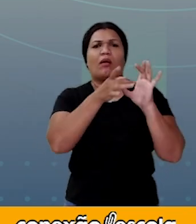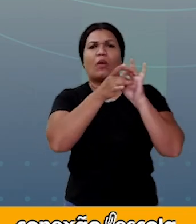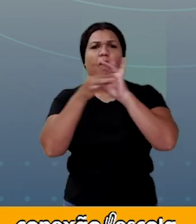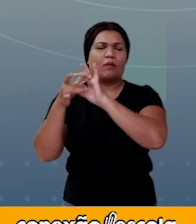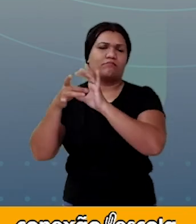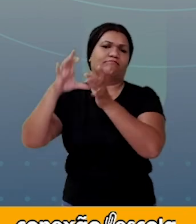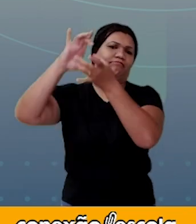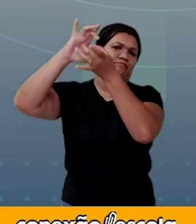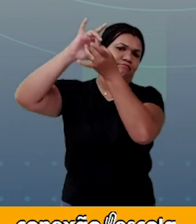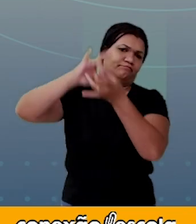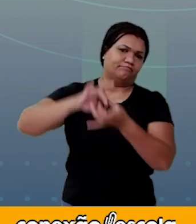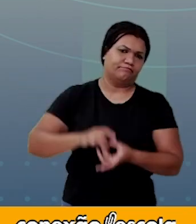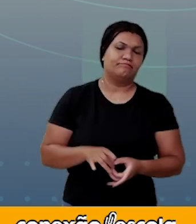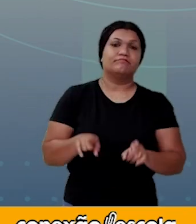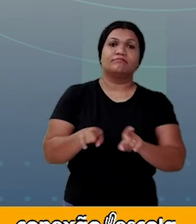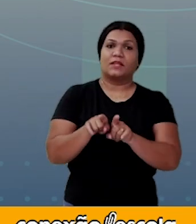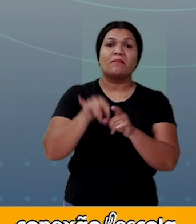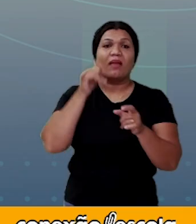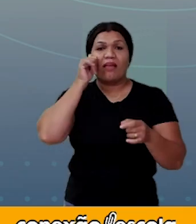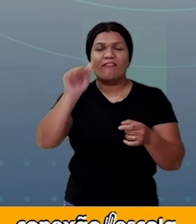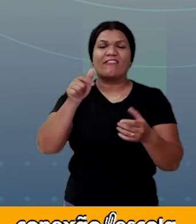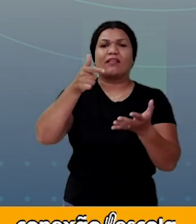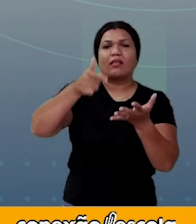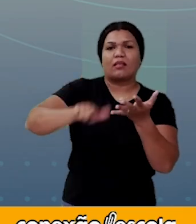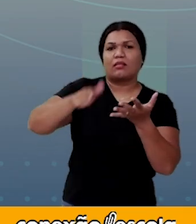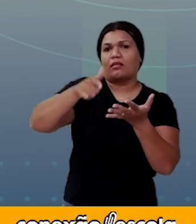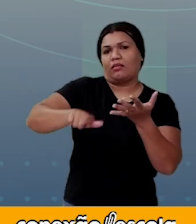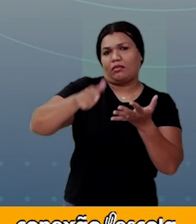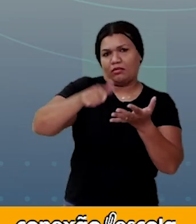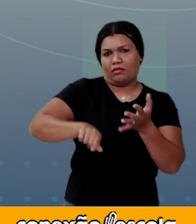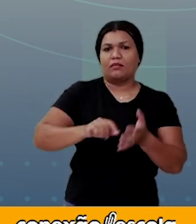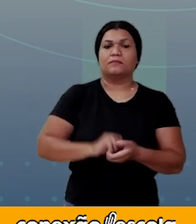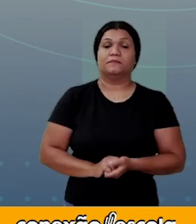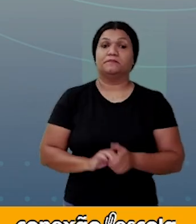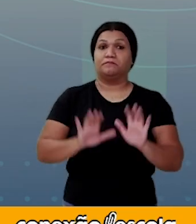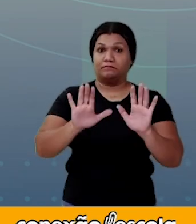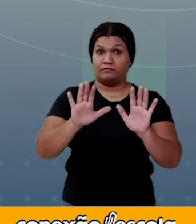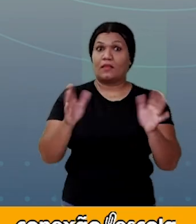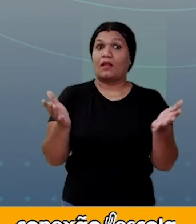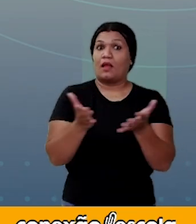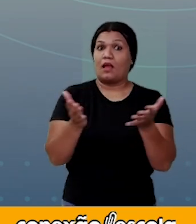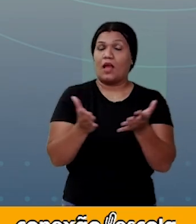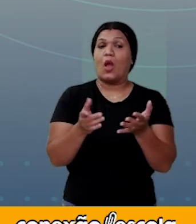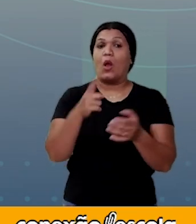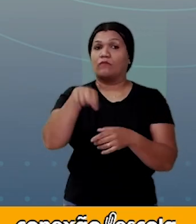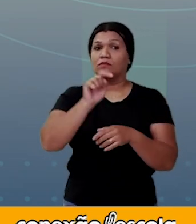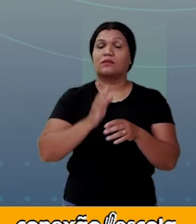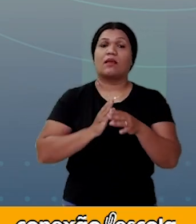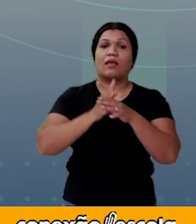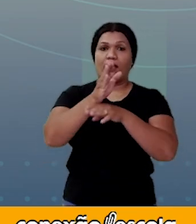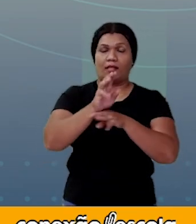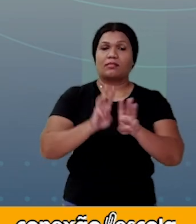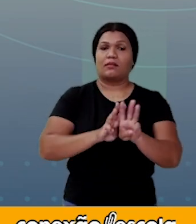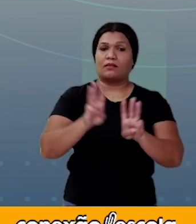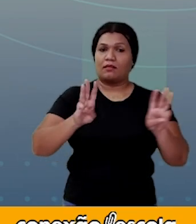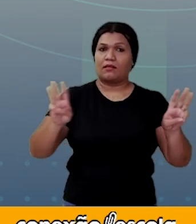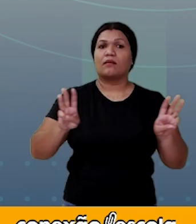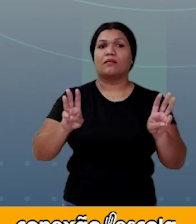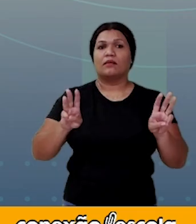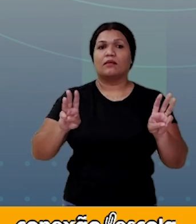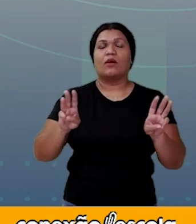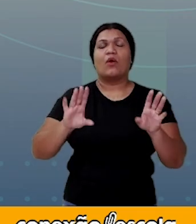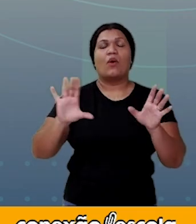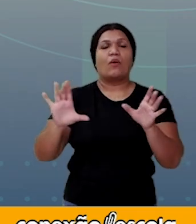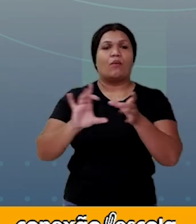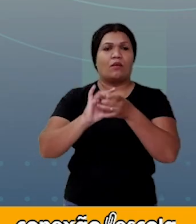de coerência e de repetição. E agora, que tal você acessar o portal Conexão Escola